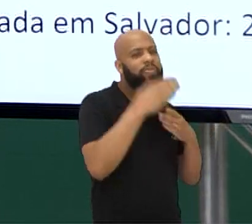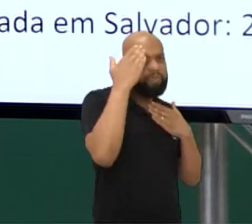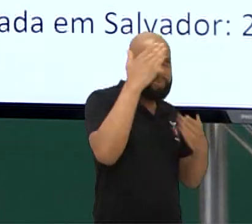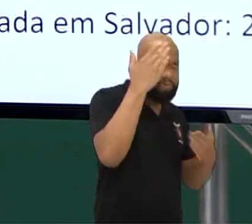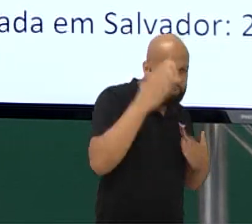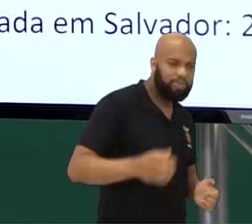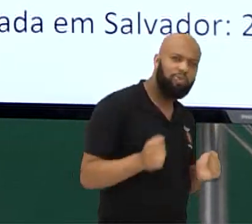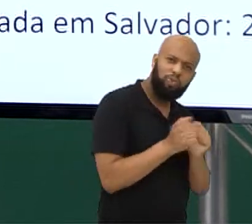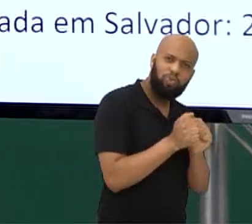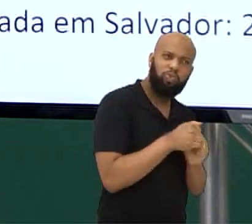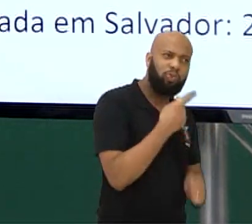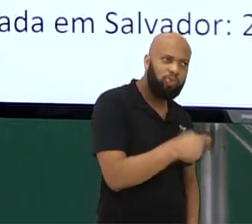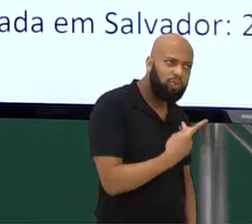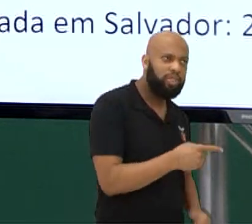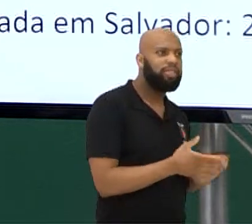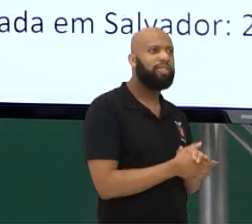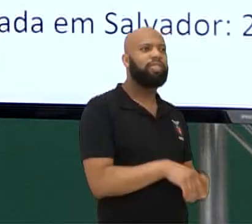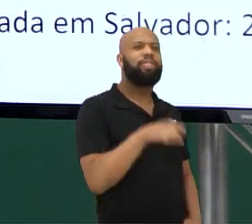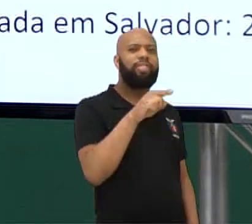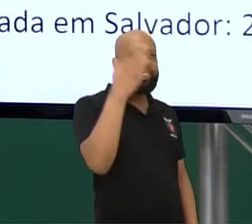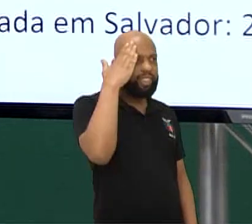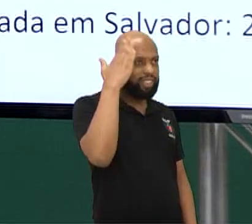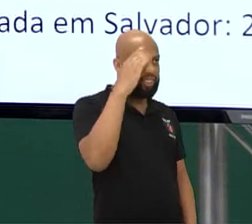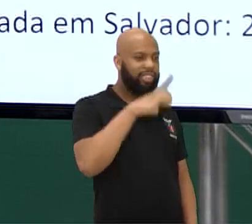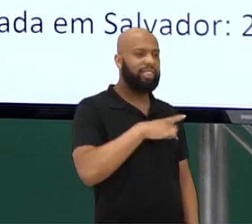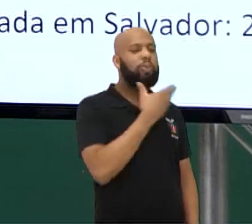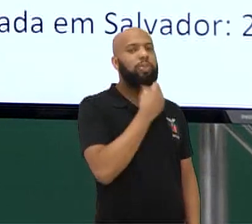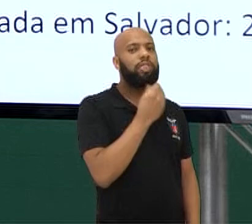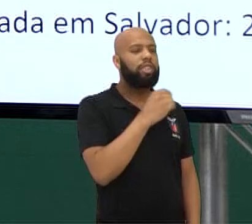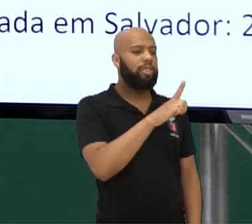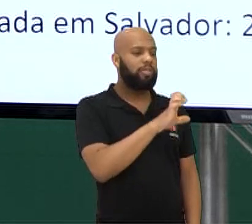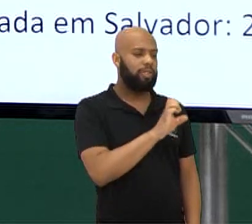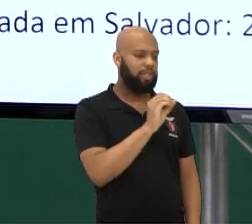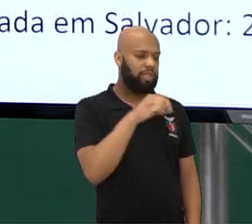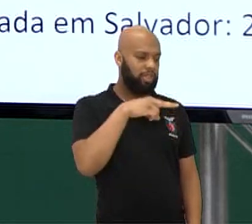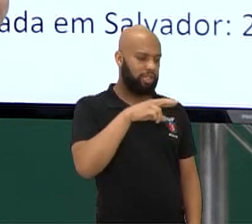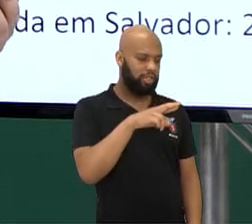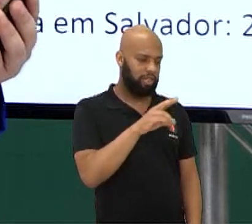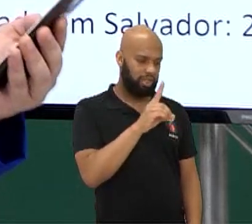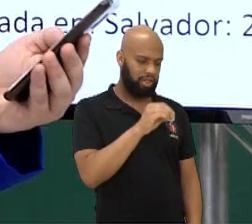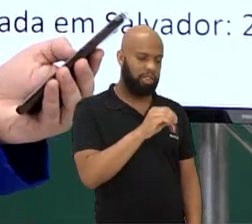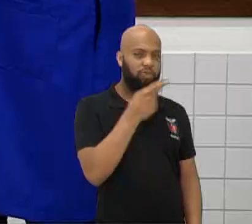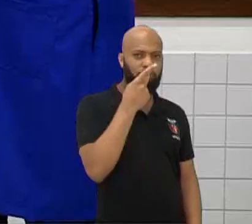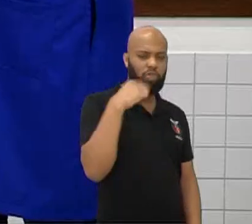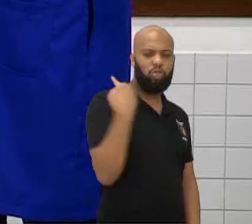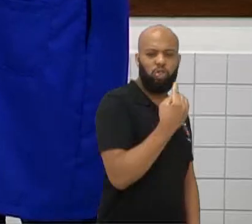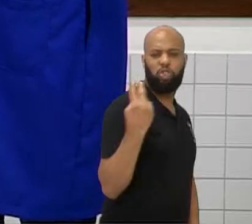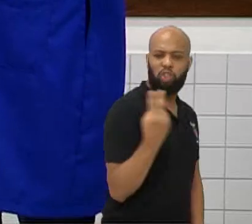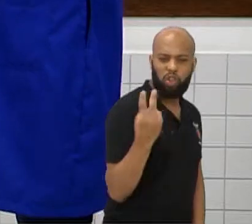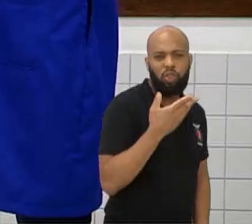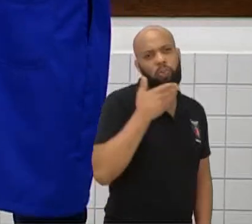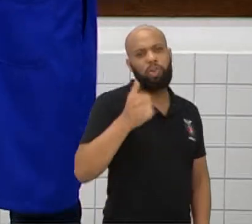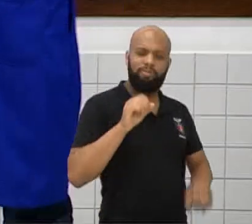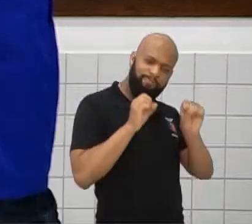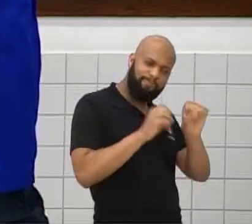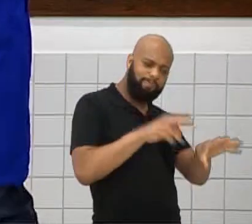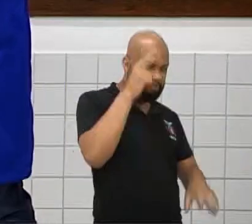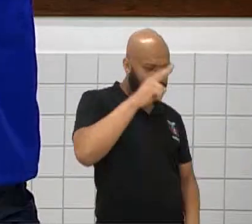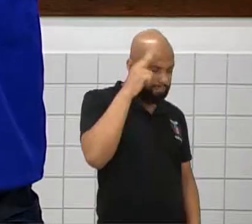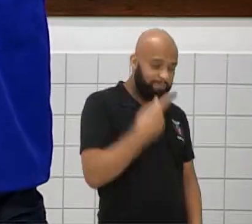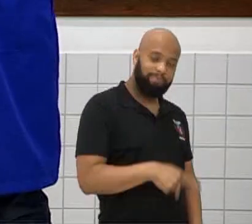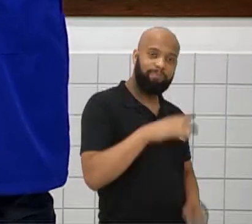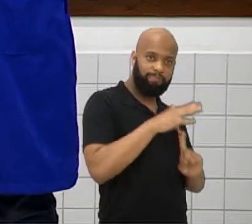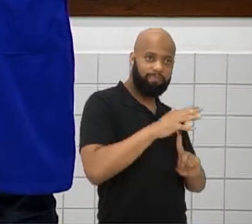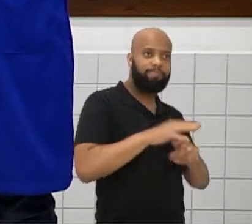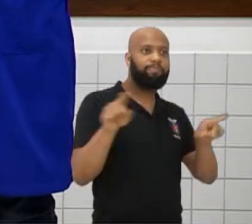por estar aí com a gente. E você sabia aqui que o Leonardo Muniz mandou aqui dizendo que nós dois somos o melhor ensino de história do Paraná? E o Leonardo está